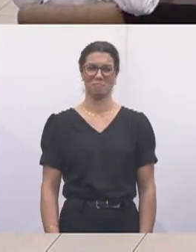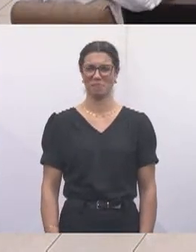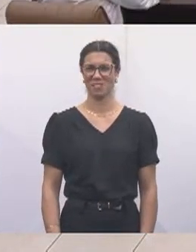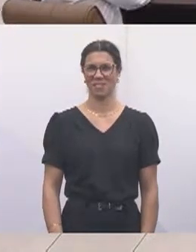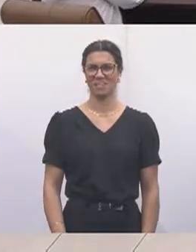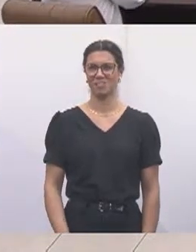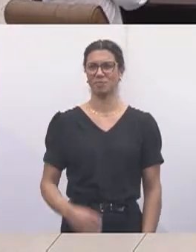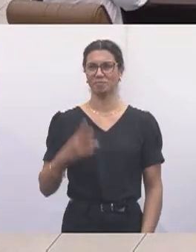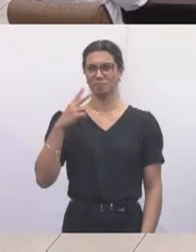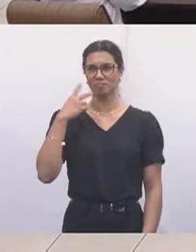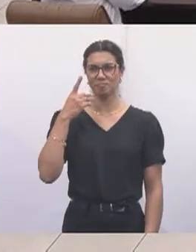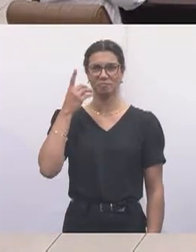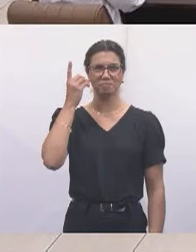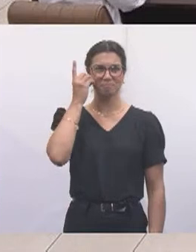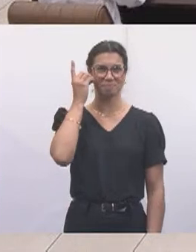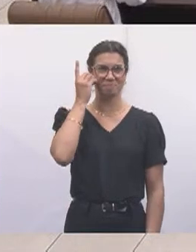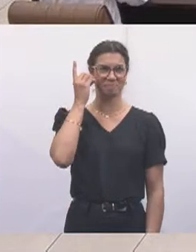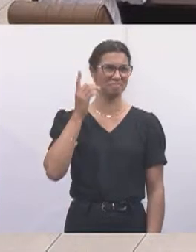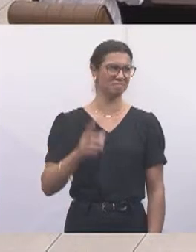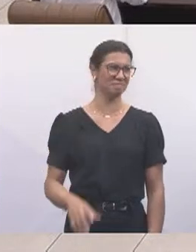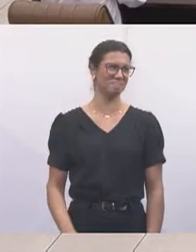Vereador Dude.